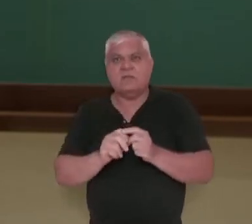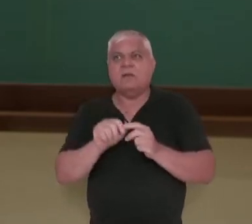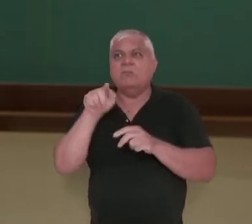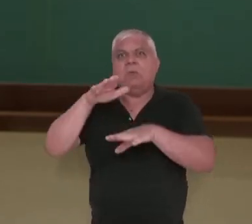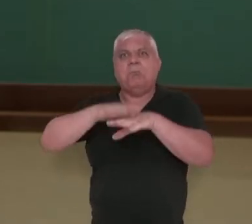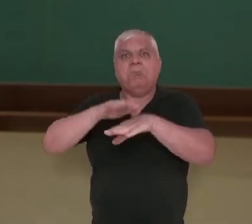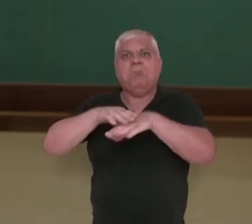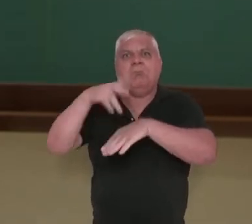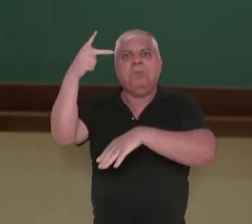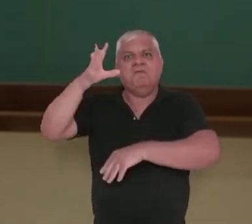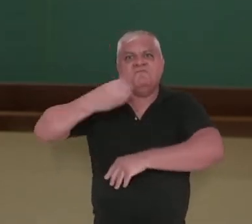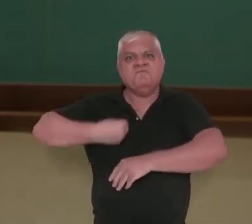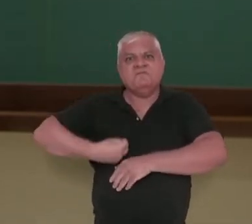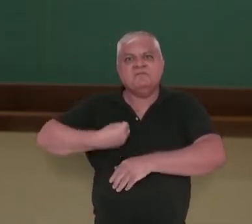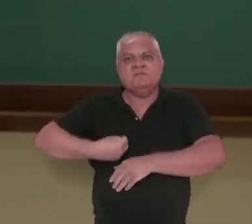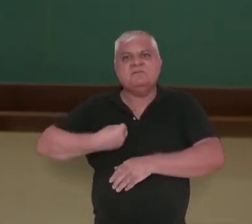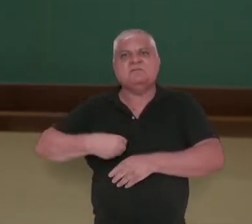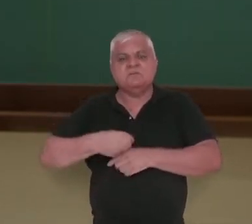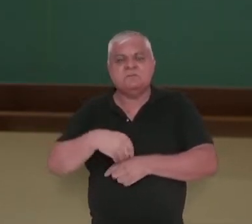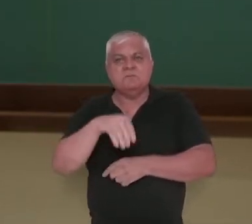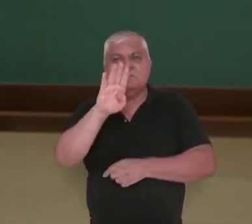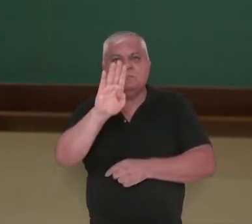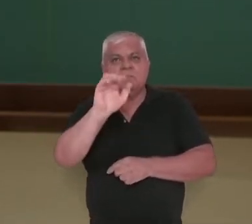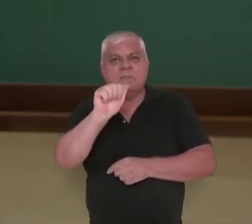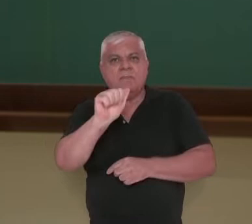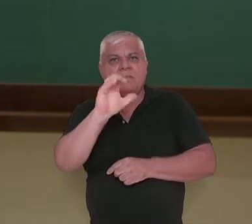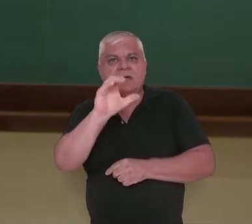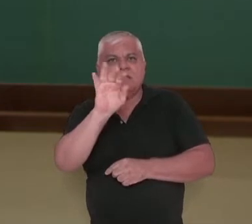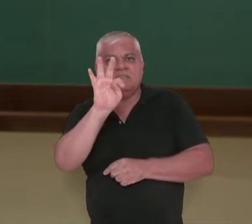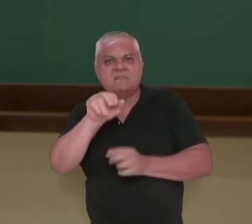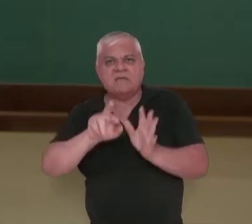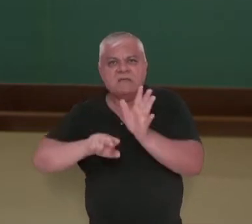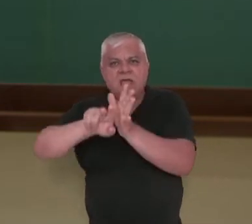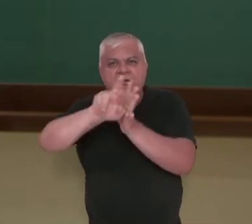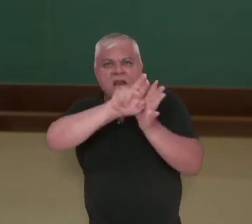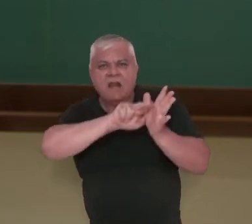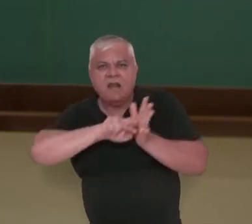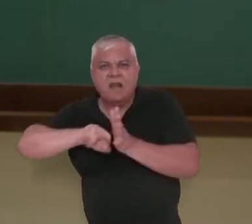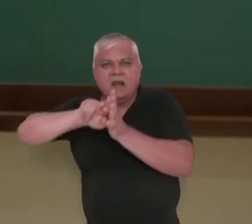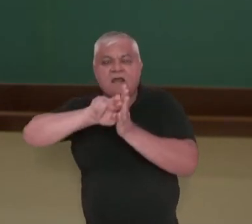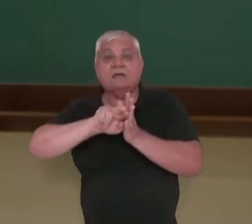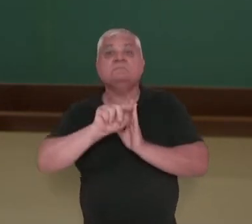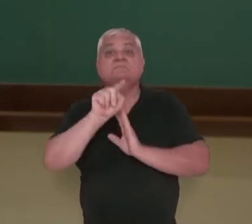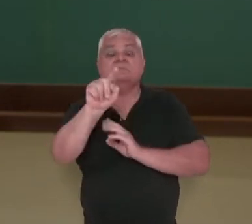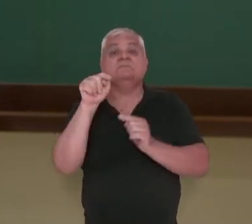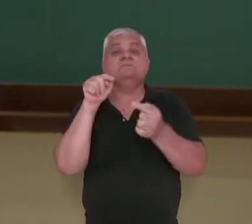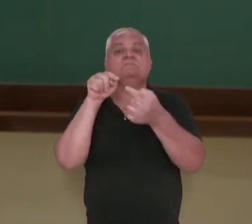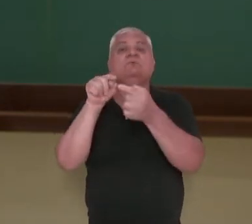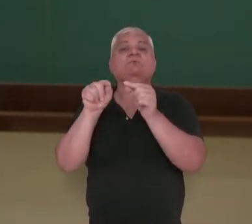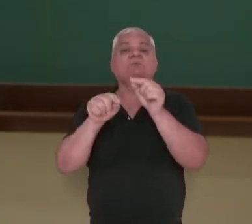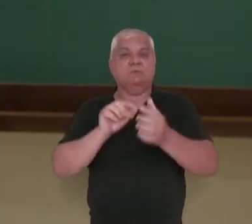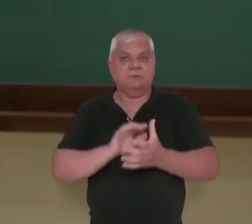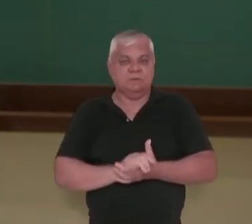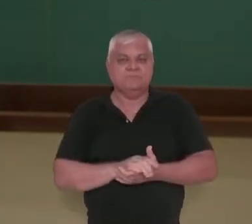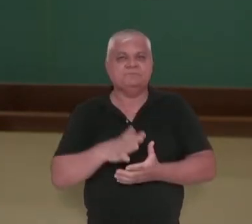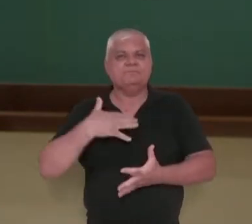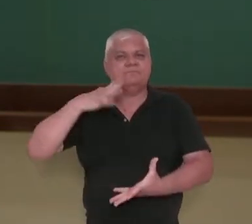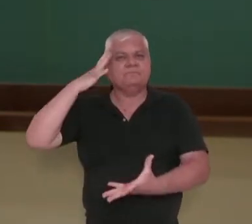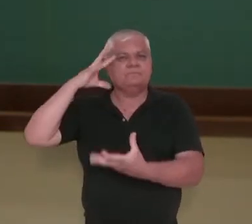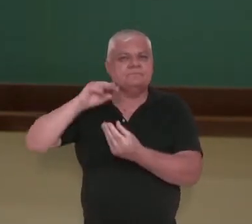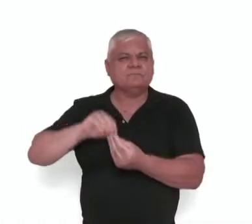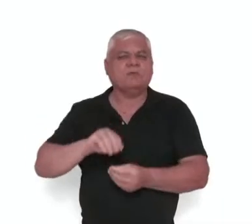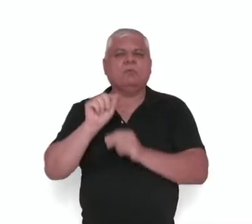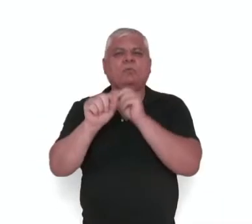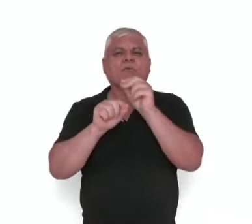dos seres vivos, né? Quando eles estão ali interagindo. Objetivos desta aula? Compreender o que é